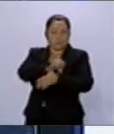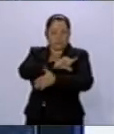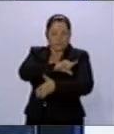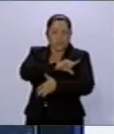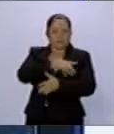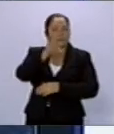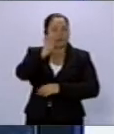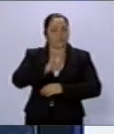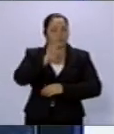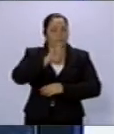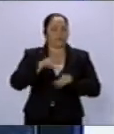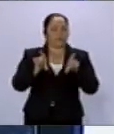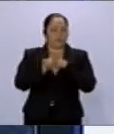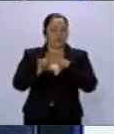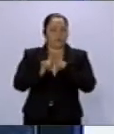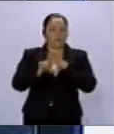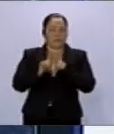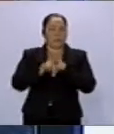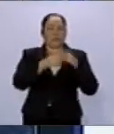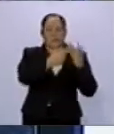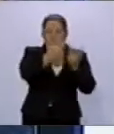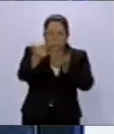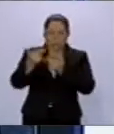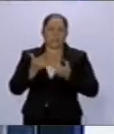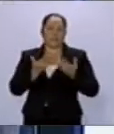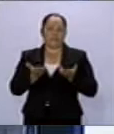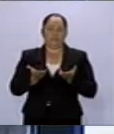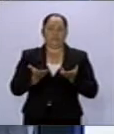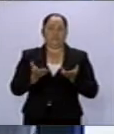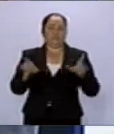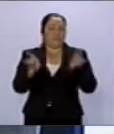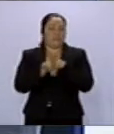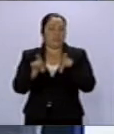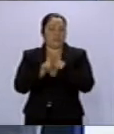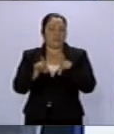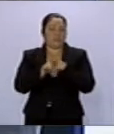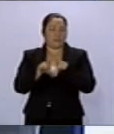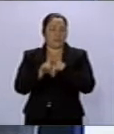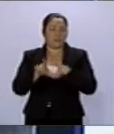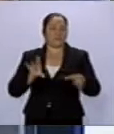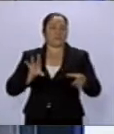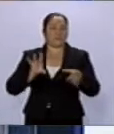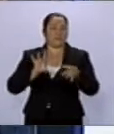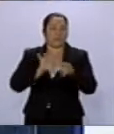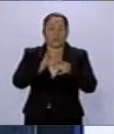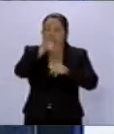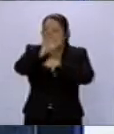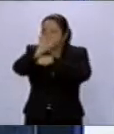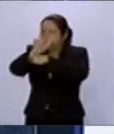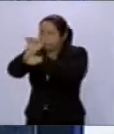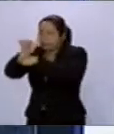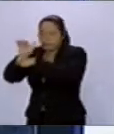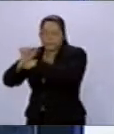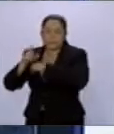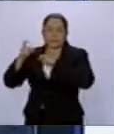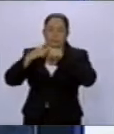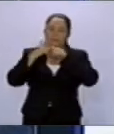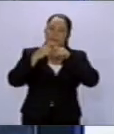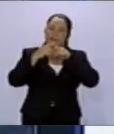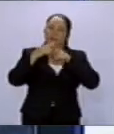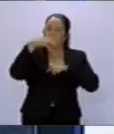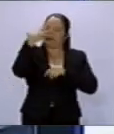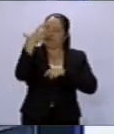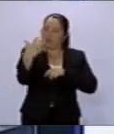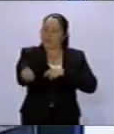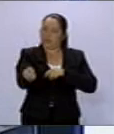aos seus direitos portanto nós não estamos discumprindo e ainda estamos incluindo no nosso processo de recrutamento que é uma questão reconhecida pela